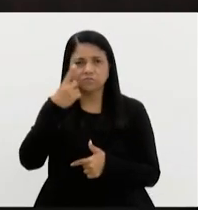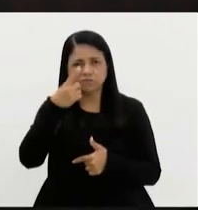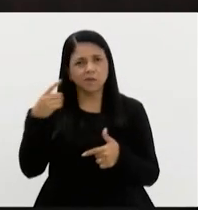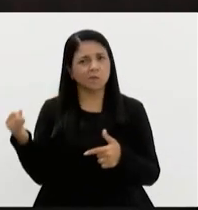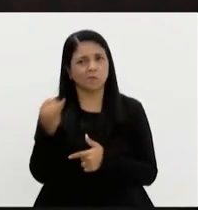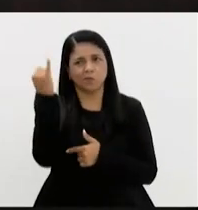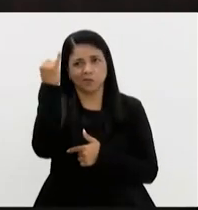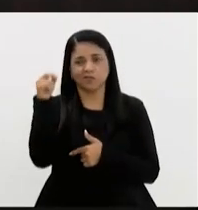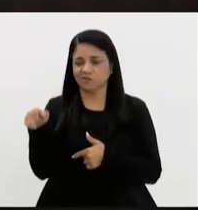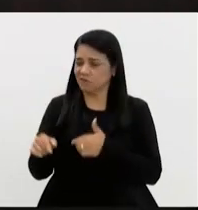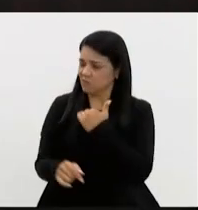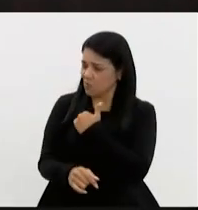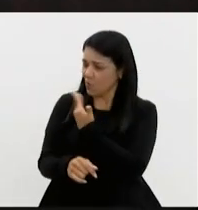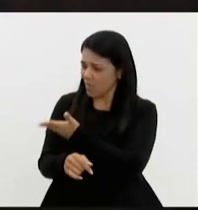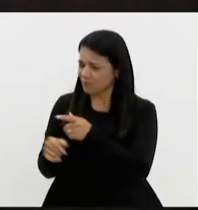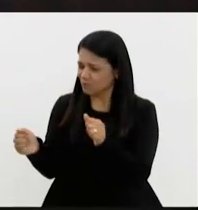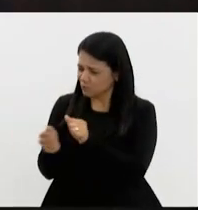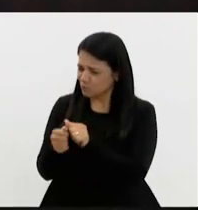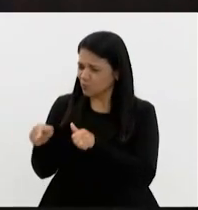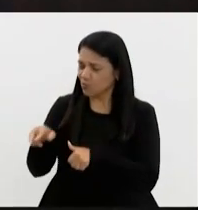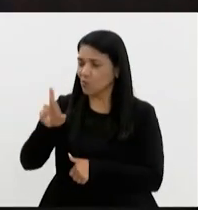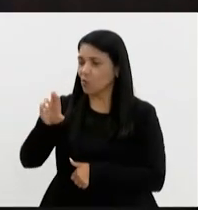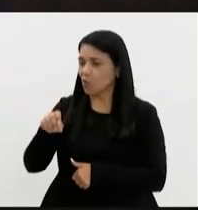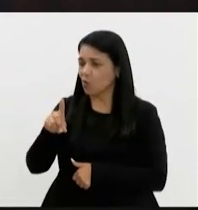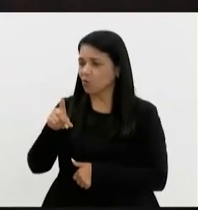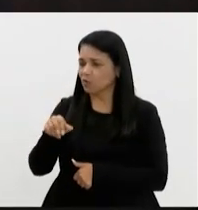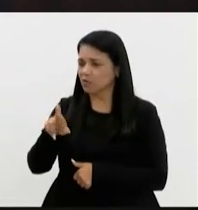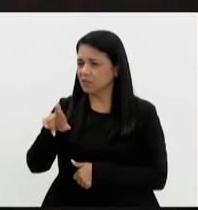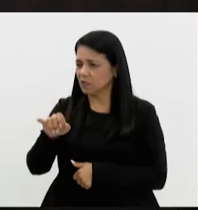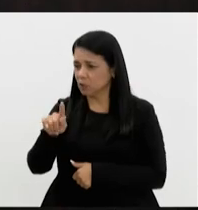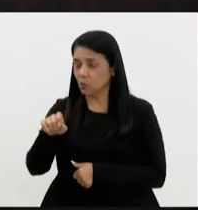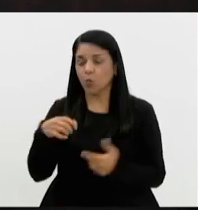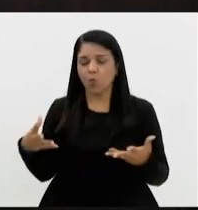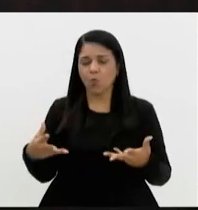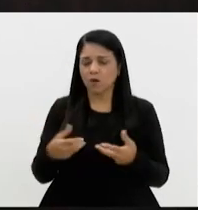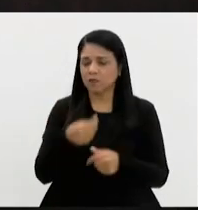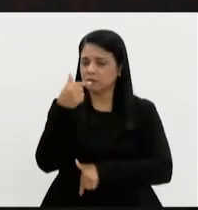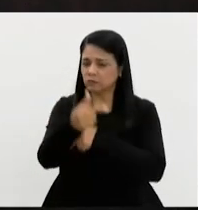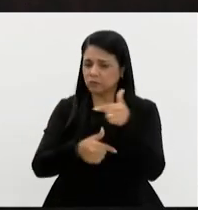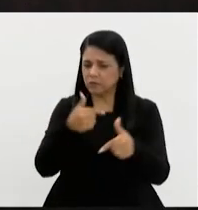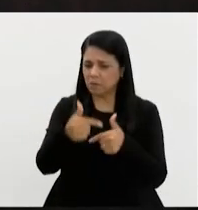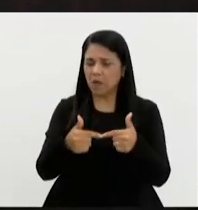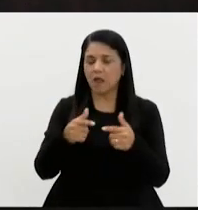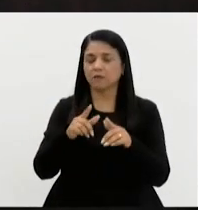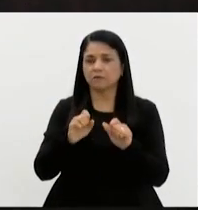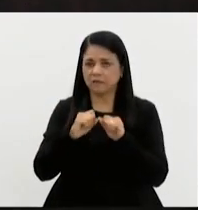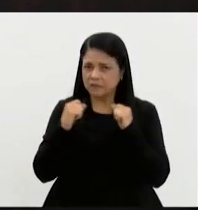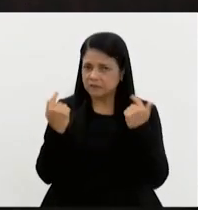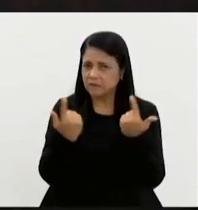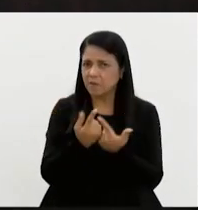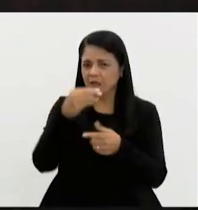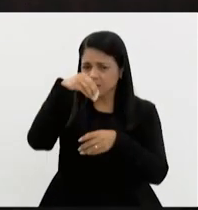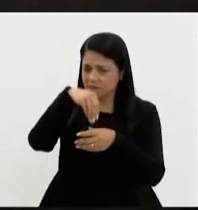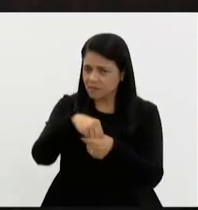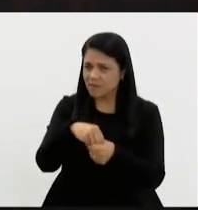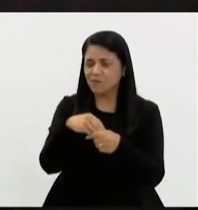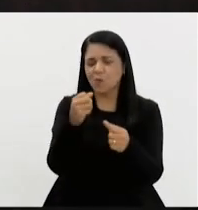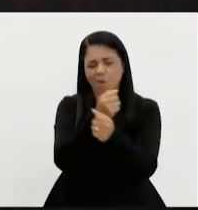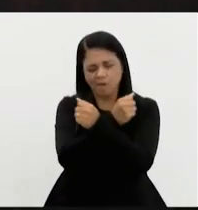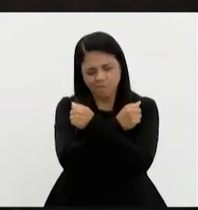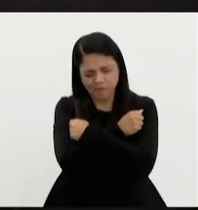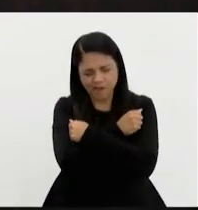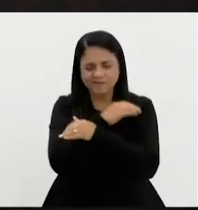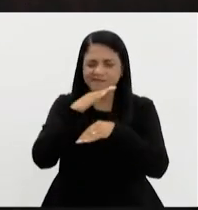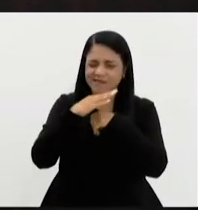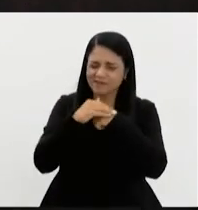Rodrigo fala muito sobre quem ele é sobre a qualidade do serviço que ele pretende prestar aqui na frente da Assembleia Legislativa então receba meu abraço carinhoso os